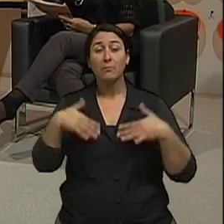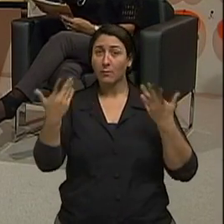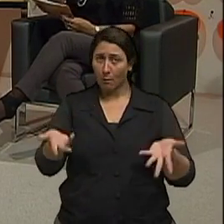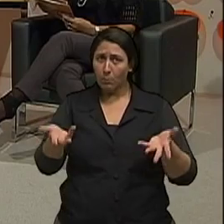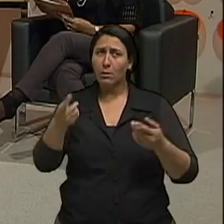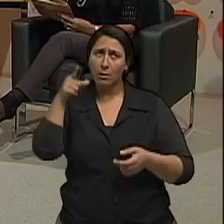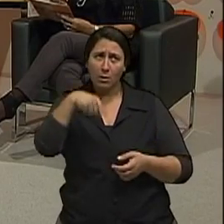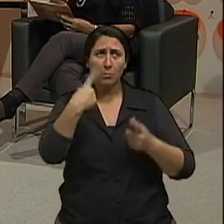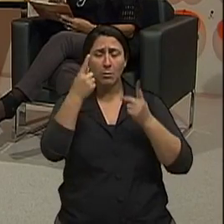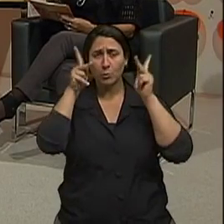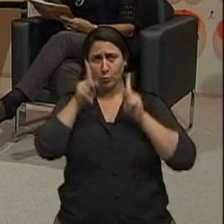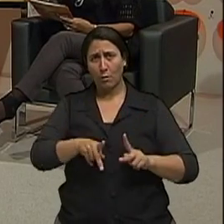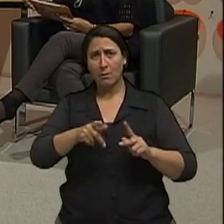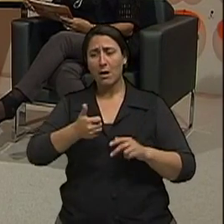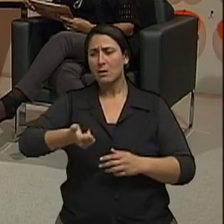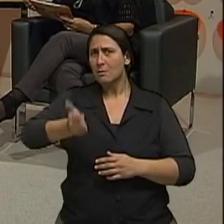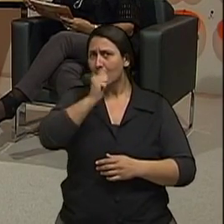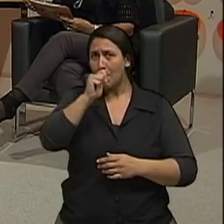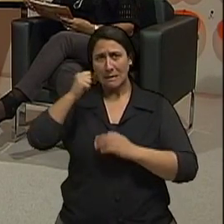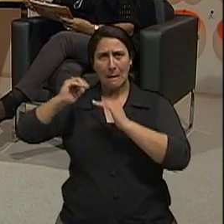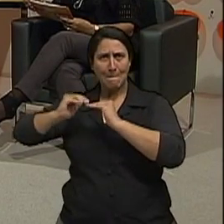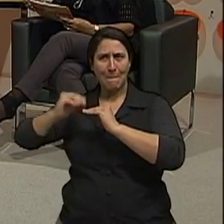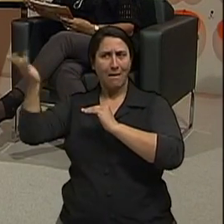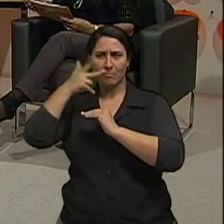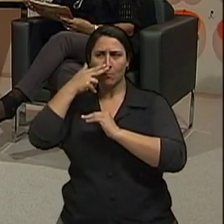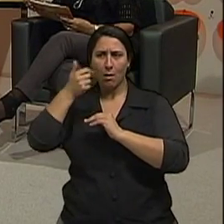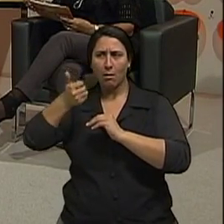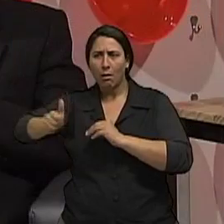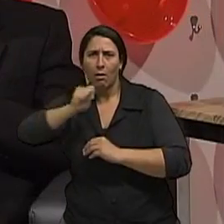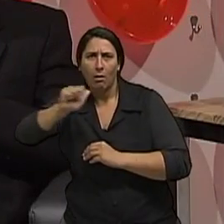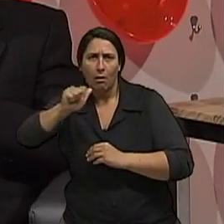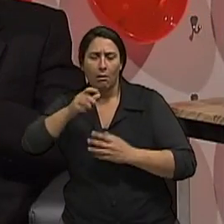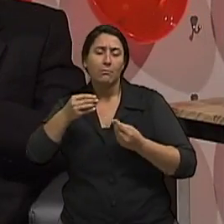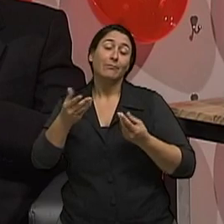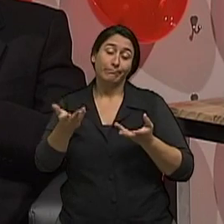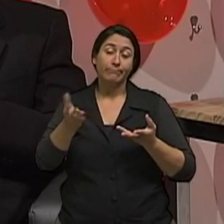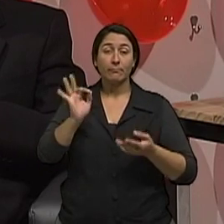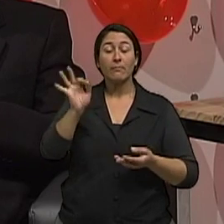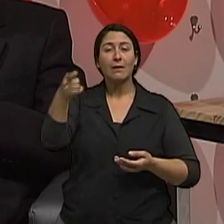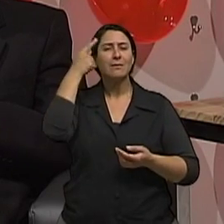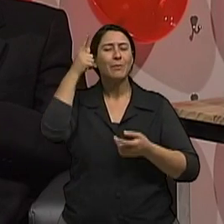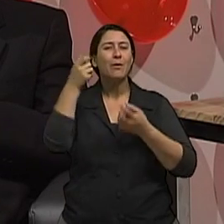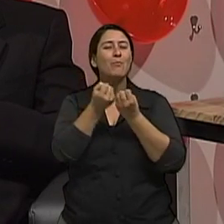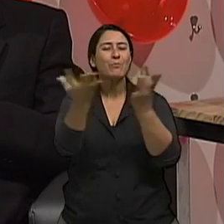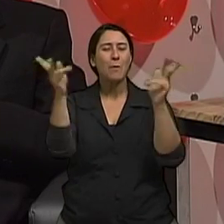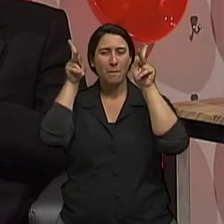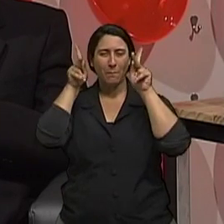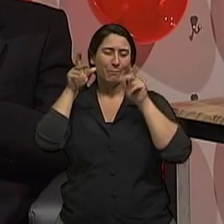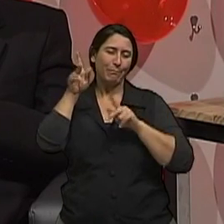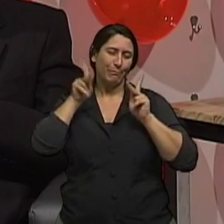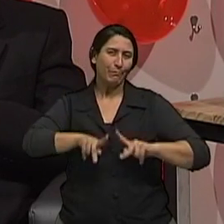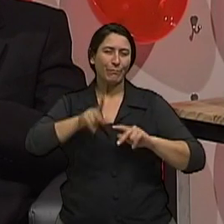para ser um alcoolismo ou não ser. Veja bem, o que os médicos consideram uma quantidade que já